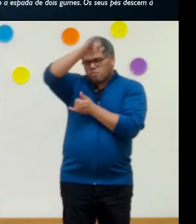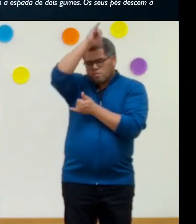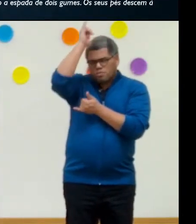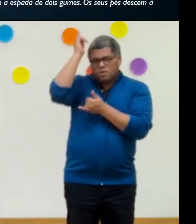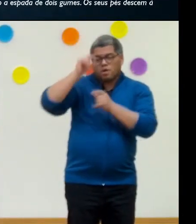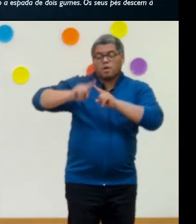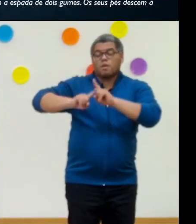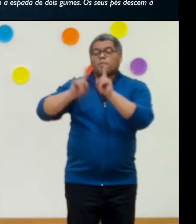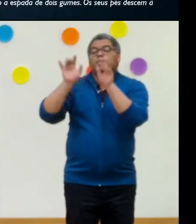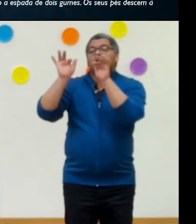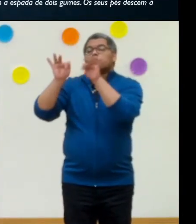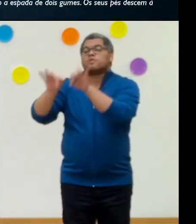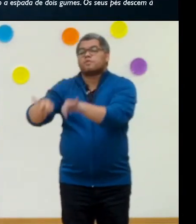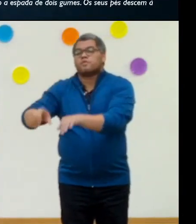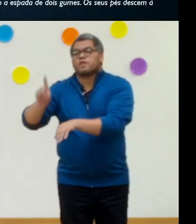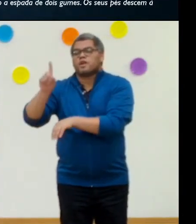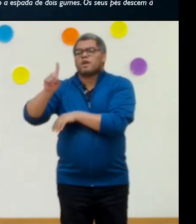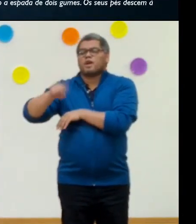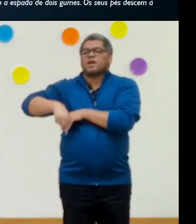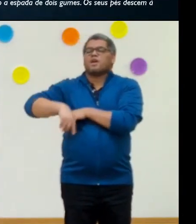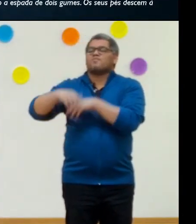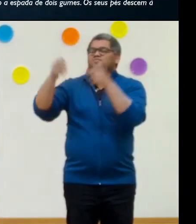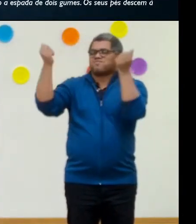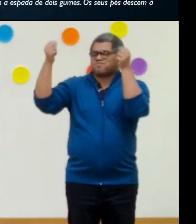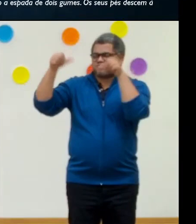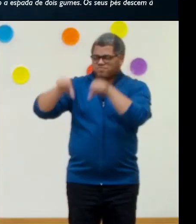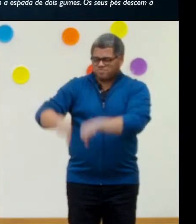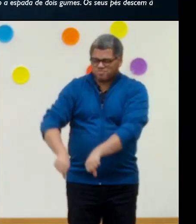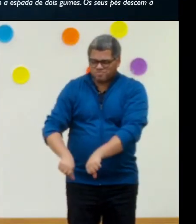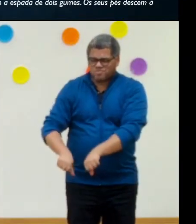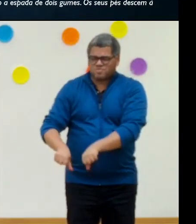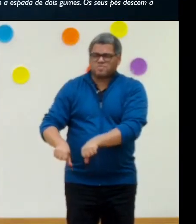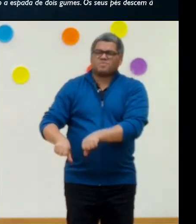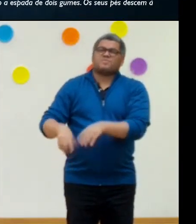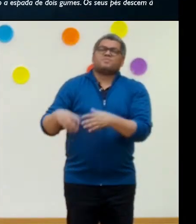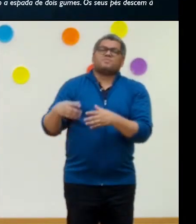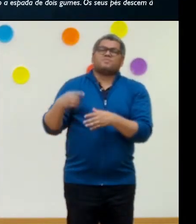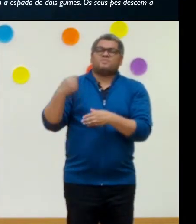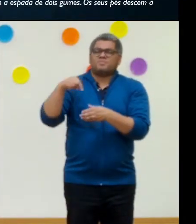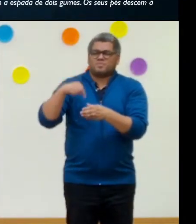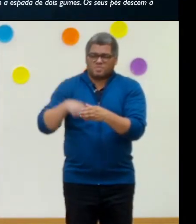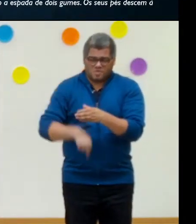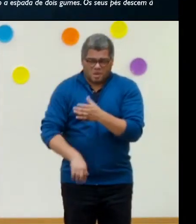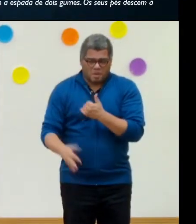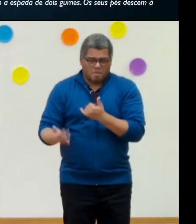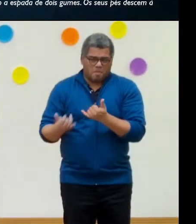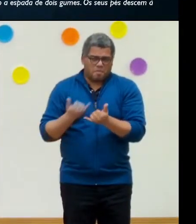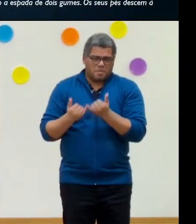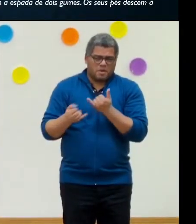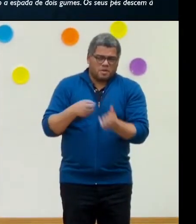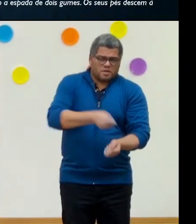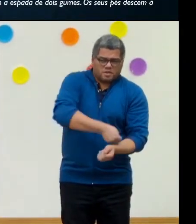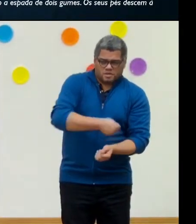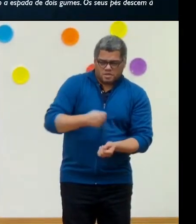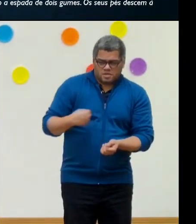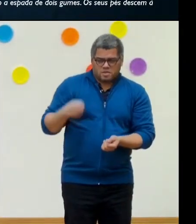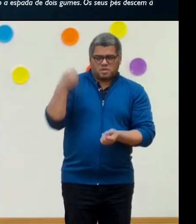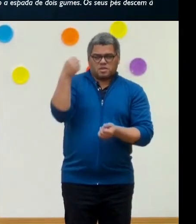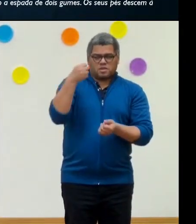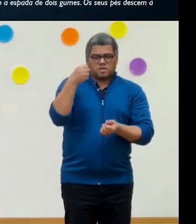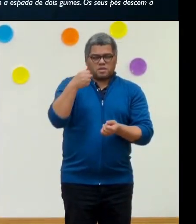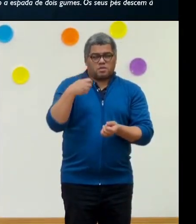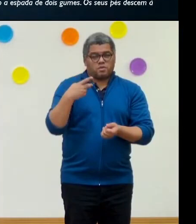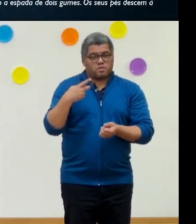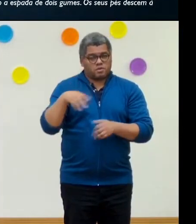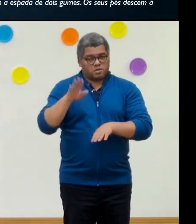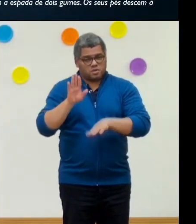fim dela é amargoso, como absinto, agudo, como espada de 2 gumes. Os seus pés descem à